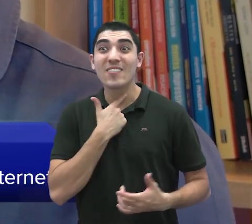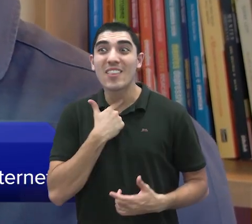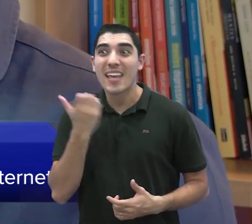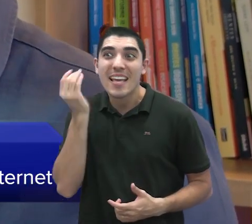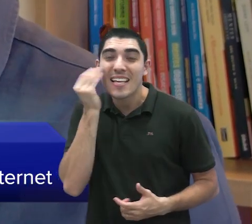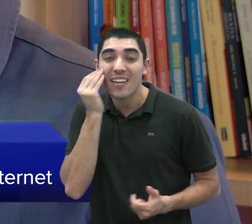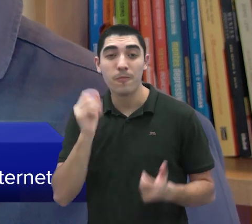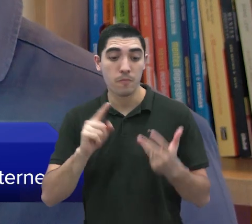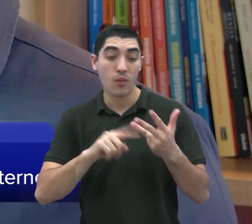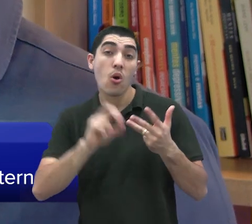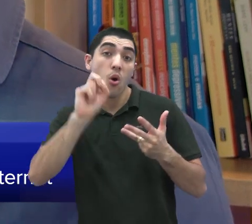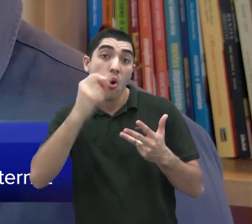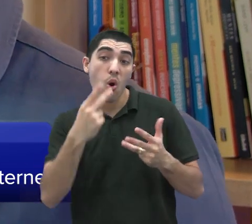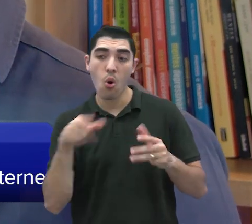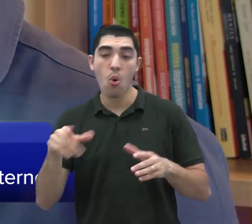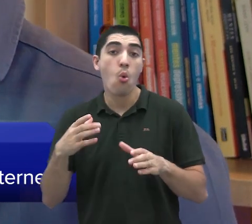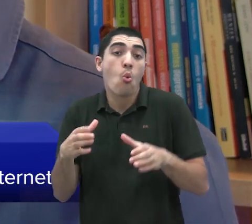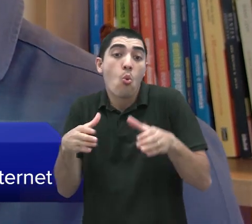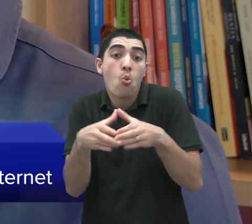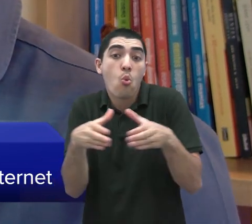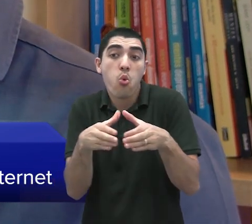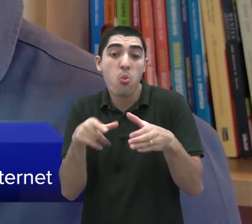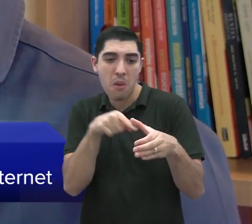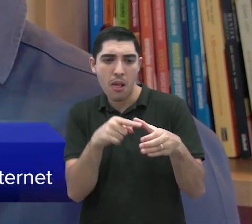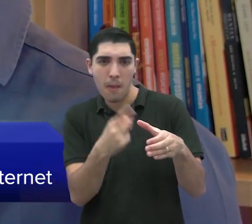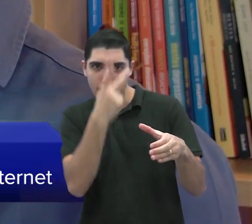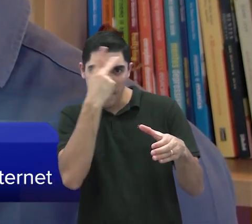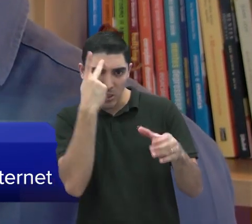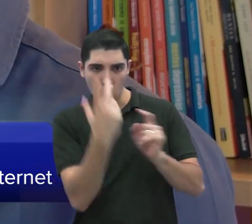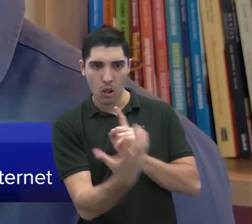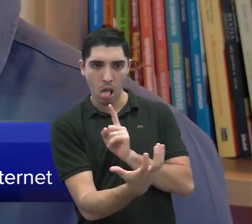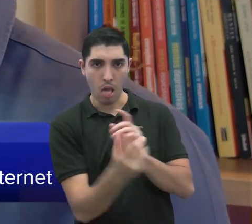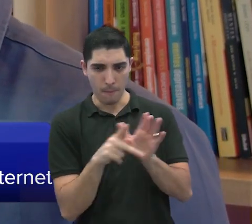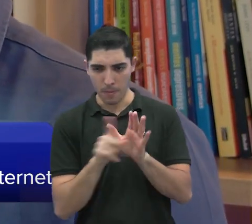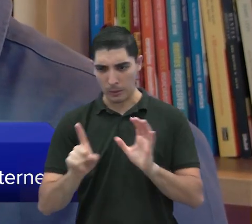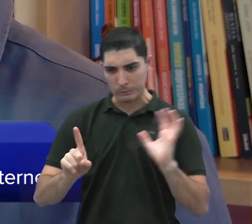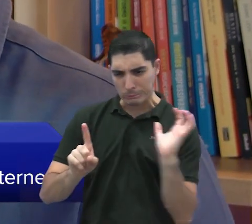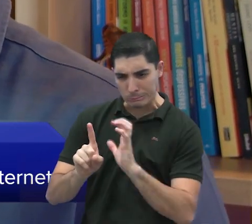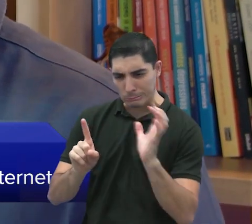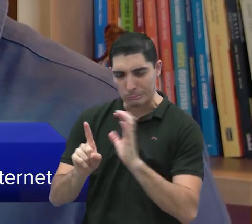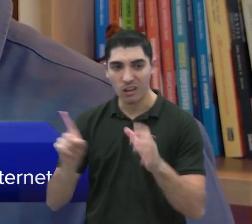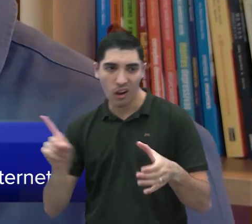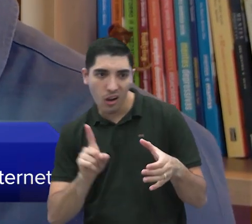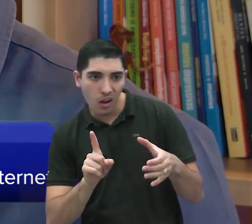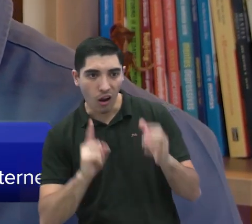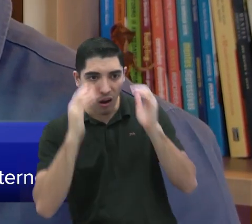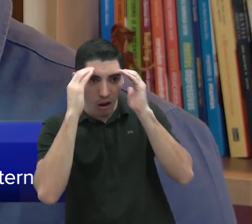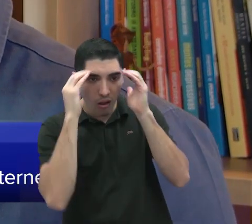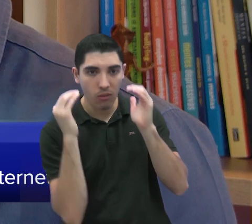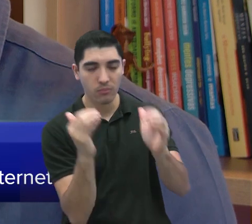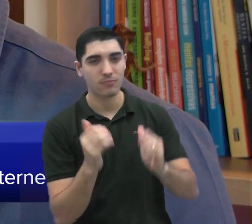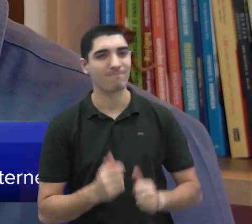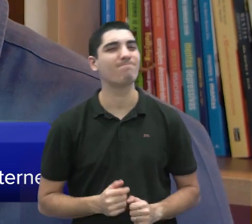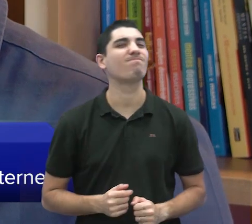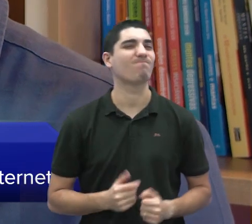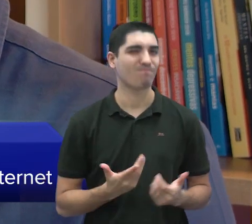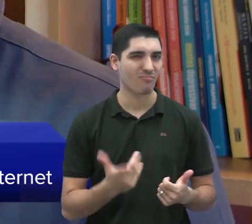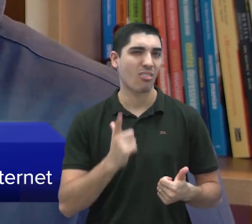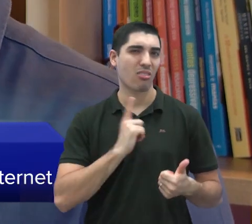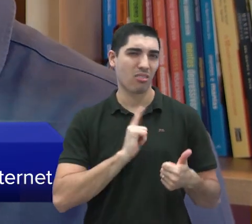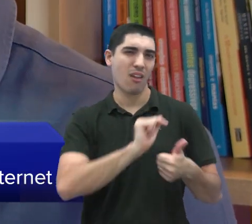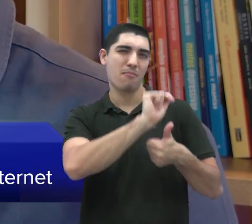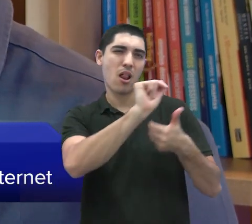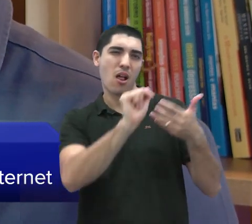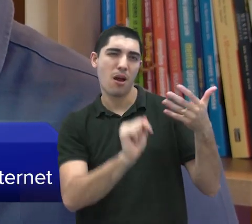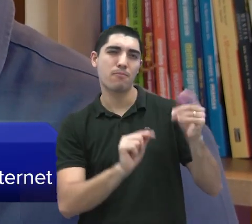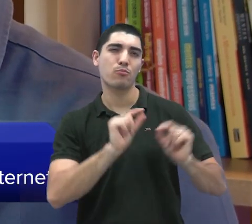para talvez fazer parte de um grupo dentro do que ela está consumindo naquele momento. Multifatorial, então,